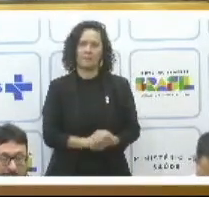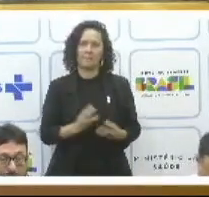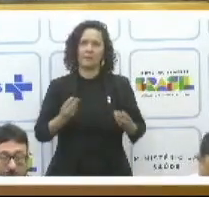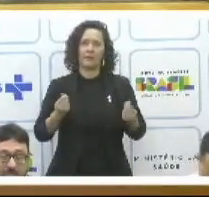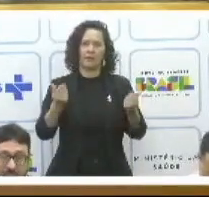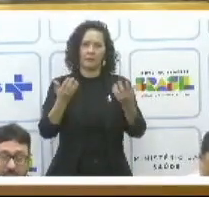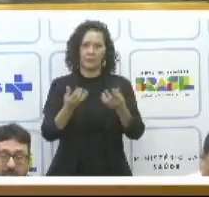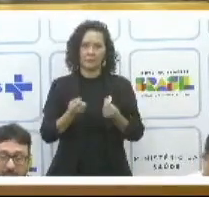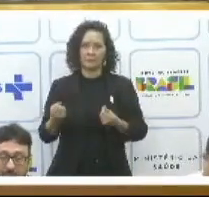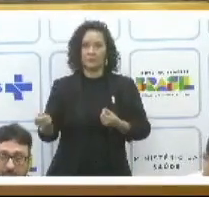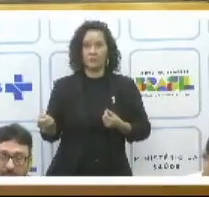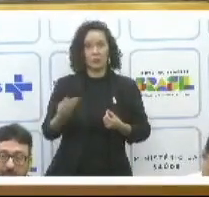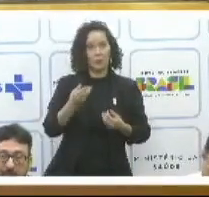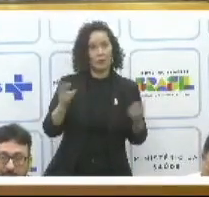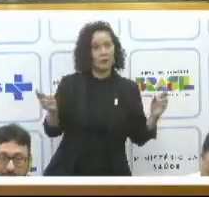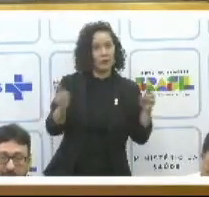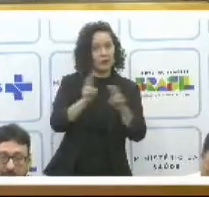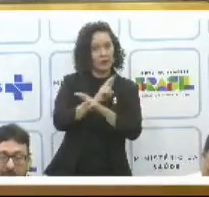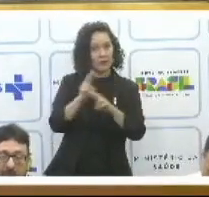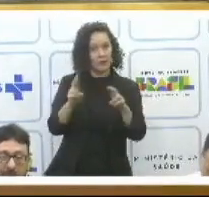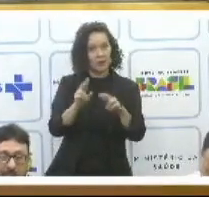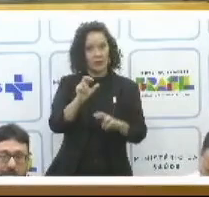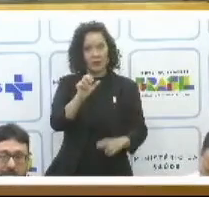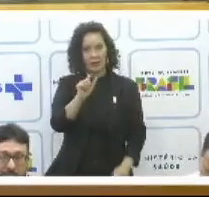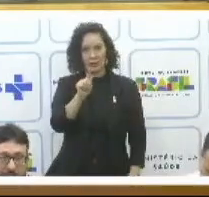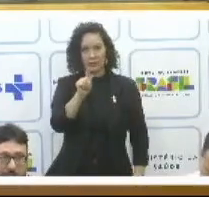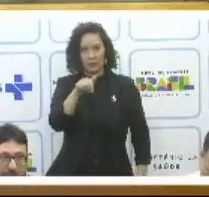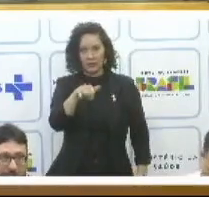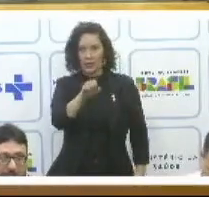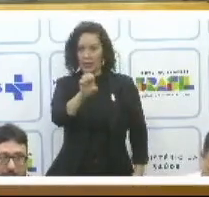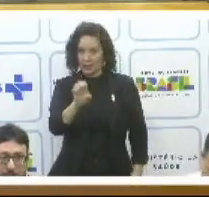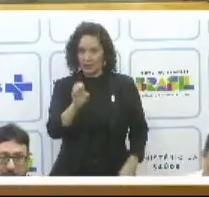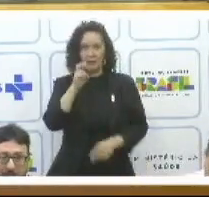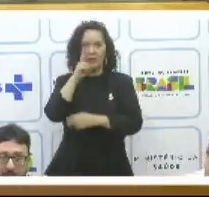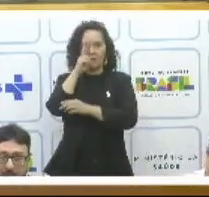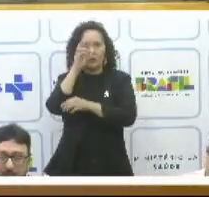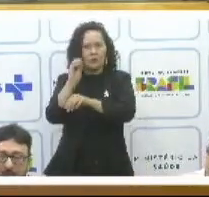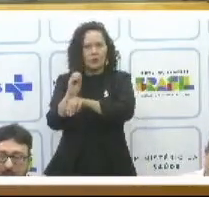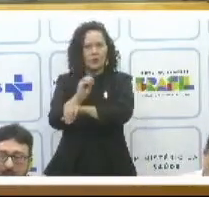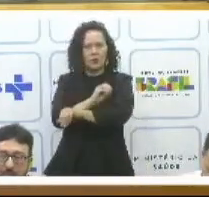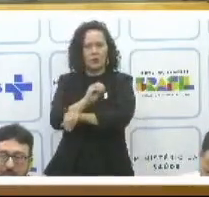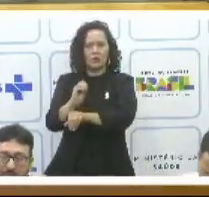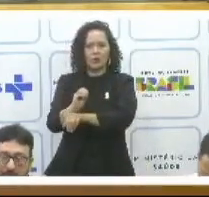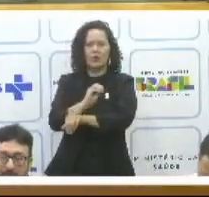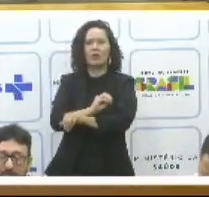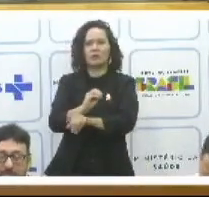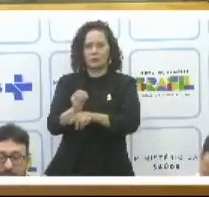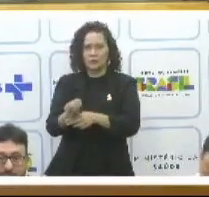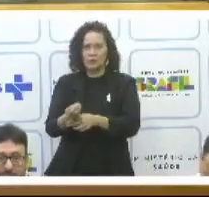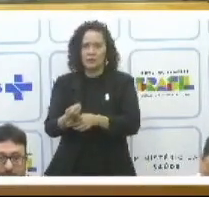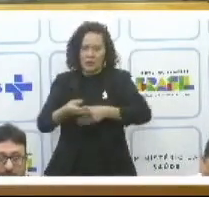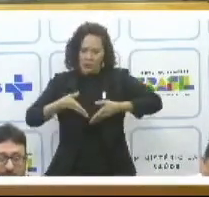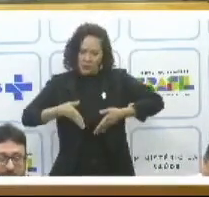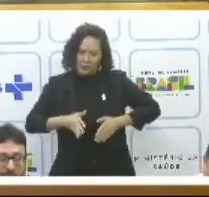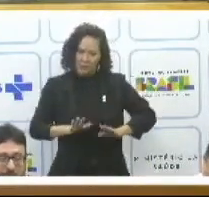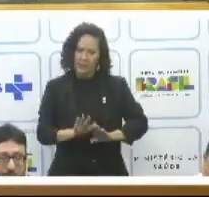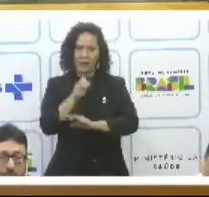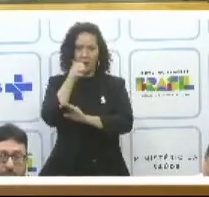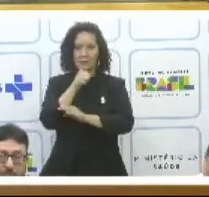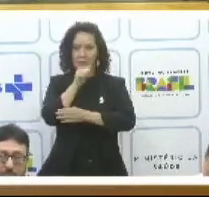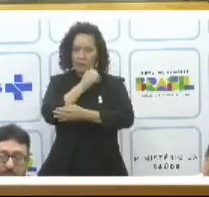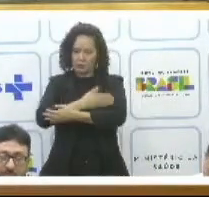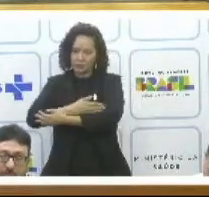a nova rede, né, a Aline, né, de fortalecimento, né, do cuidado, né, materno e infantil. Então,